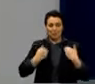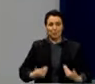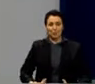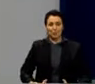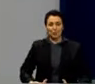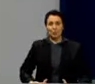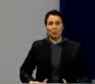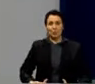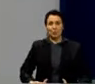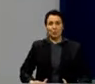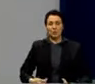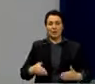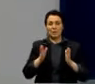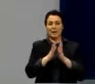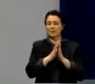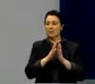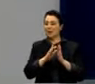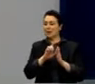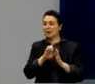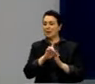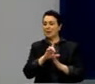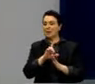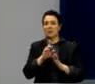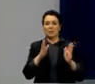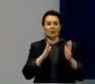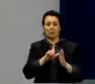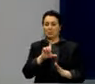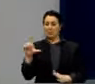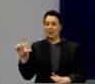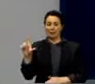mais para as extremidades lateral.